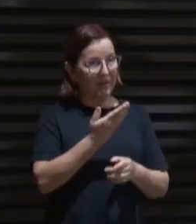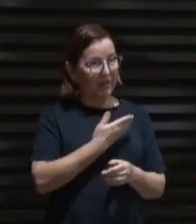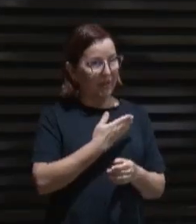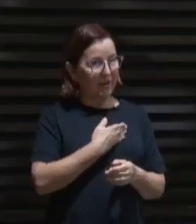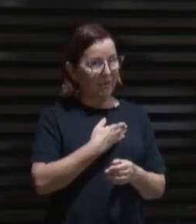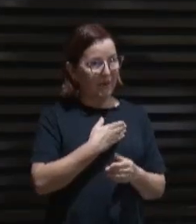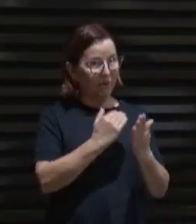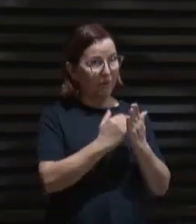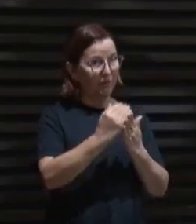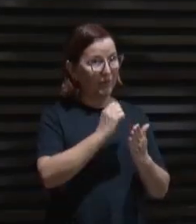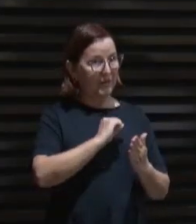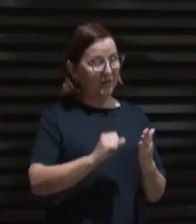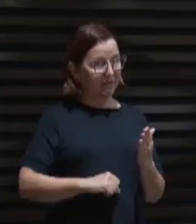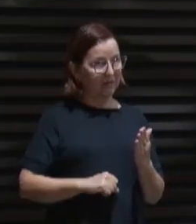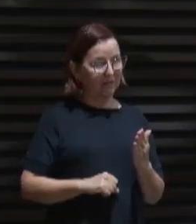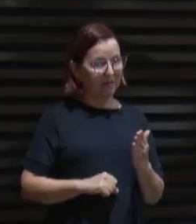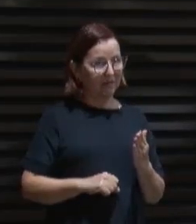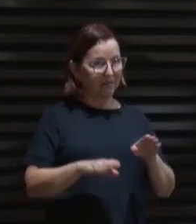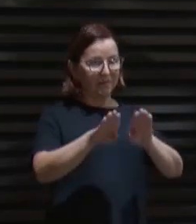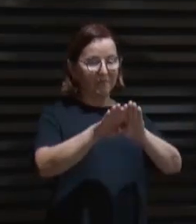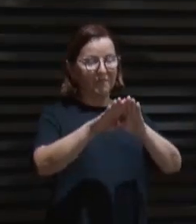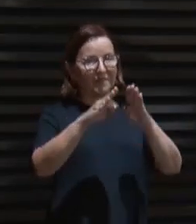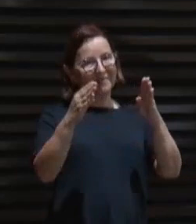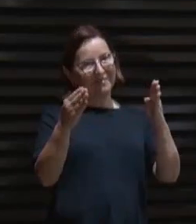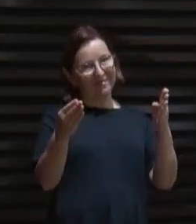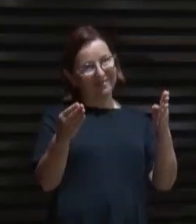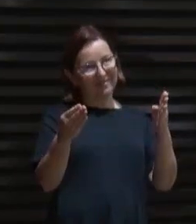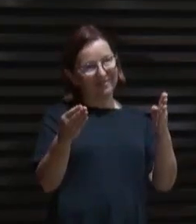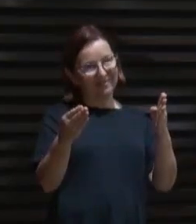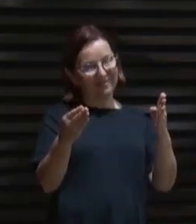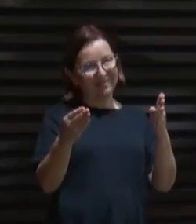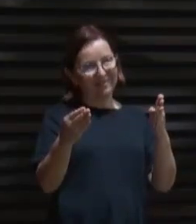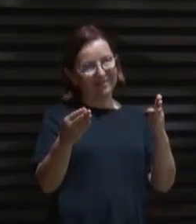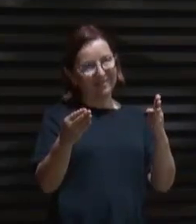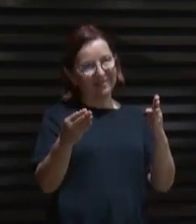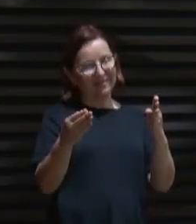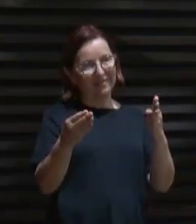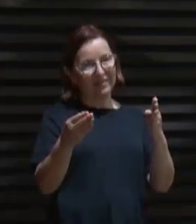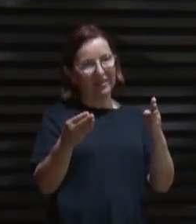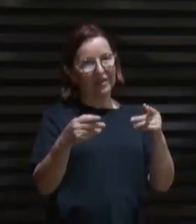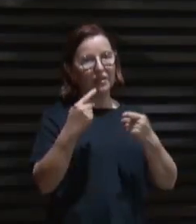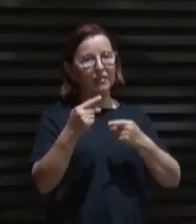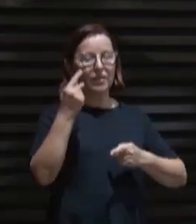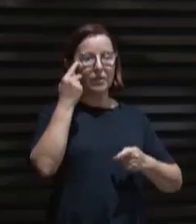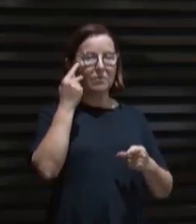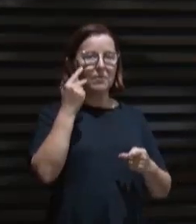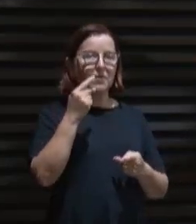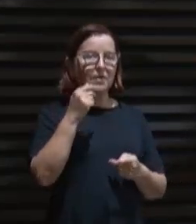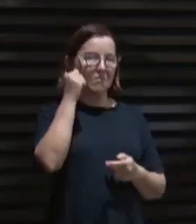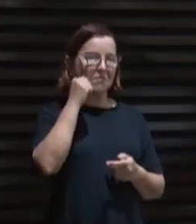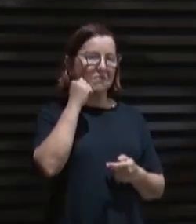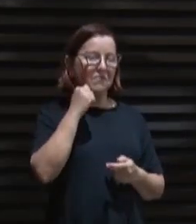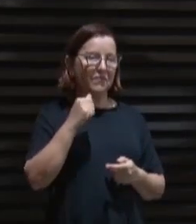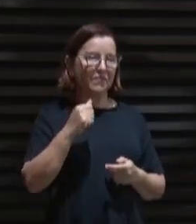sacerdote e que abriu as portas dizendo para a criada: olha, vem